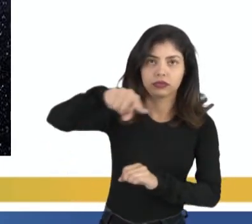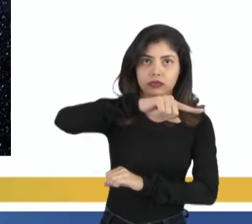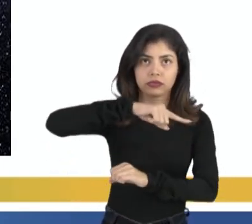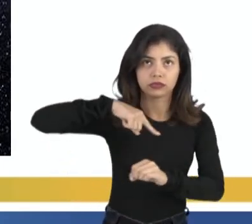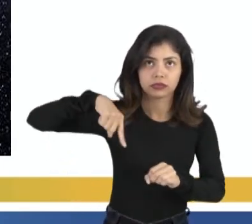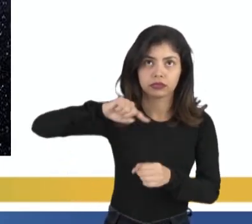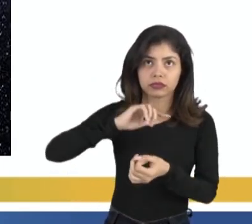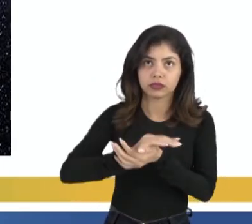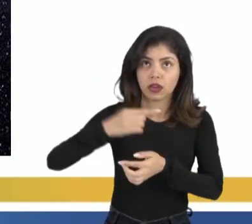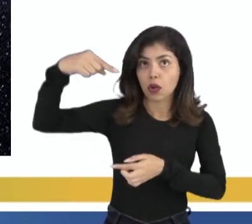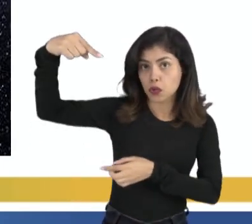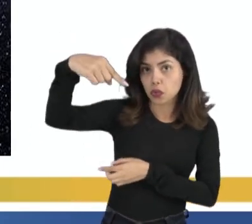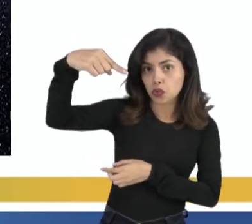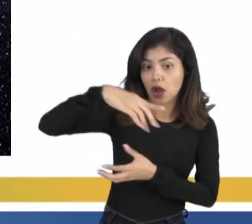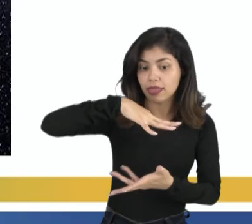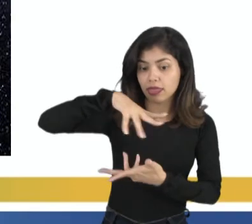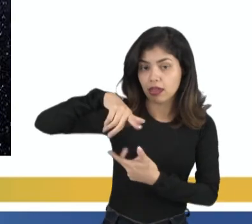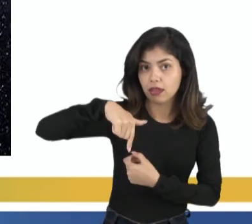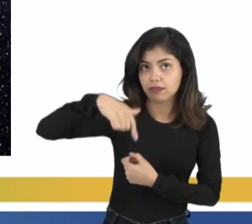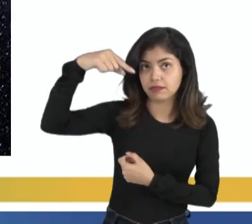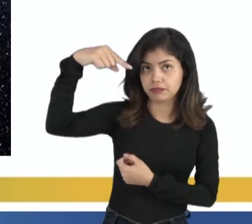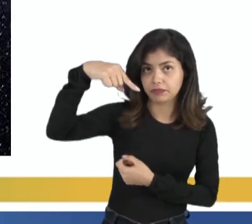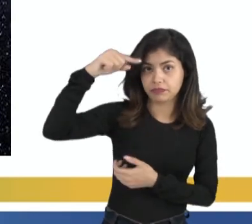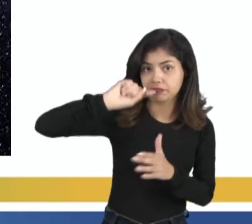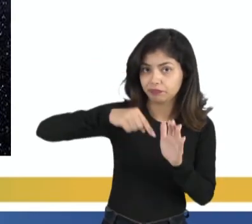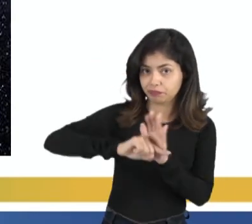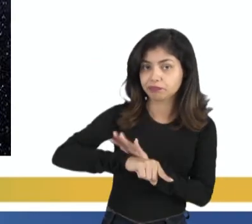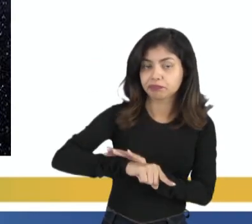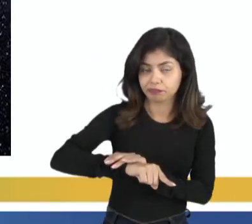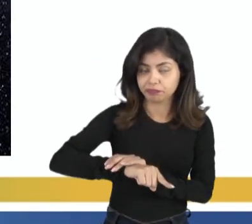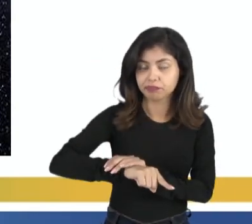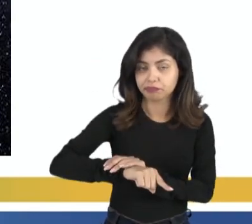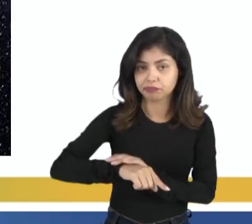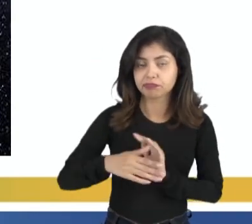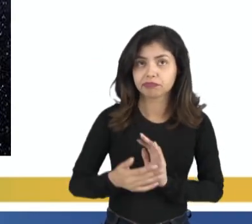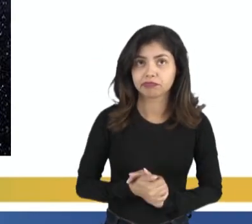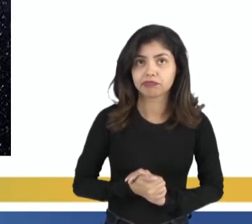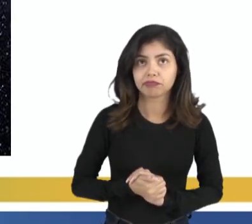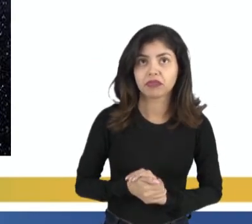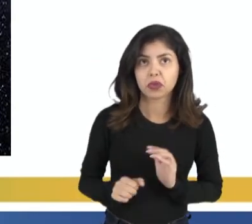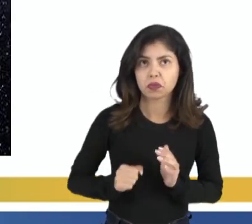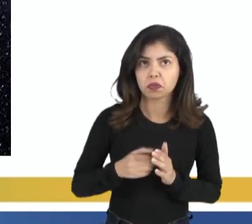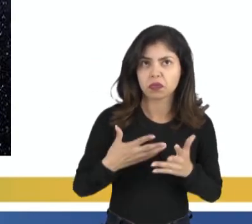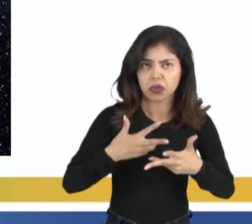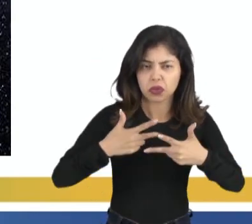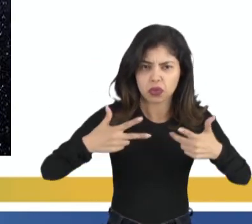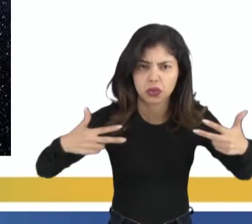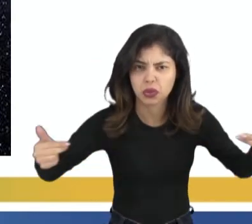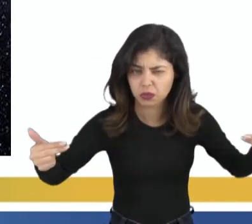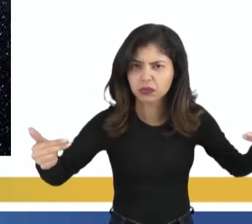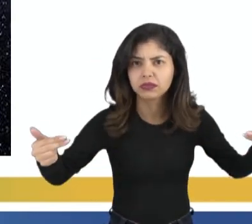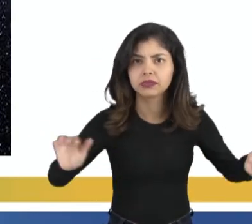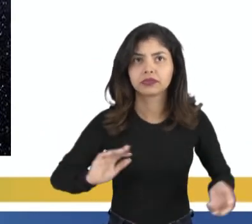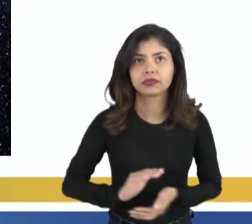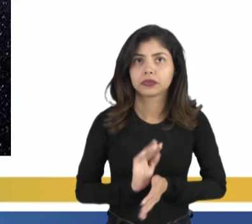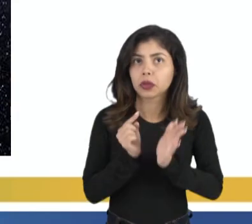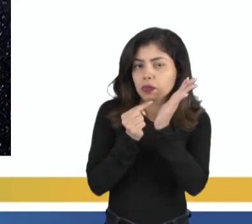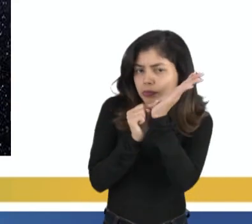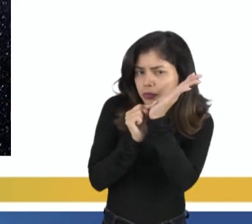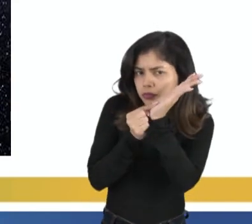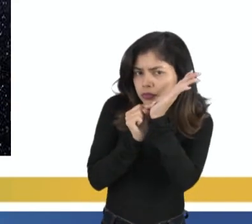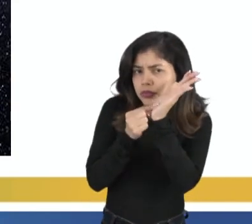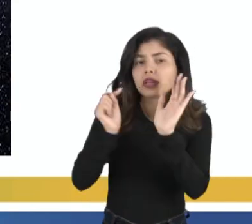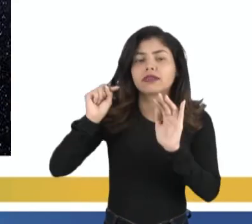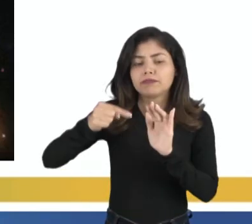a gente tá bem ali ó naquela setinha vermelha dentro da nossa galáxia nesse monte de coisa que tem aí mas é um